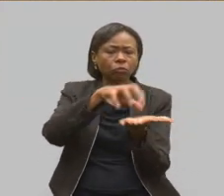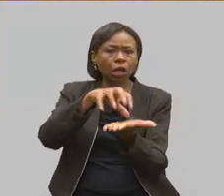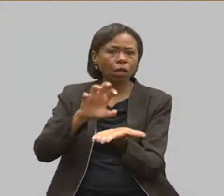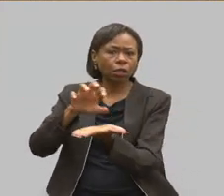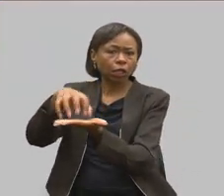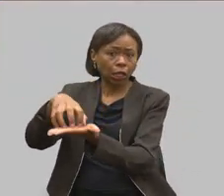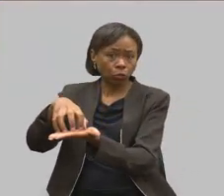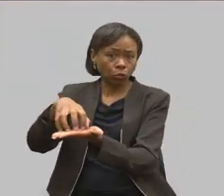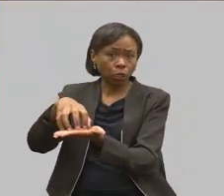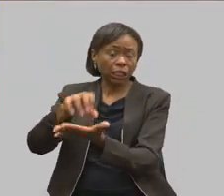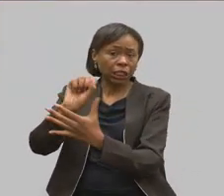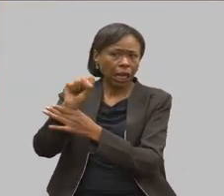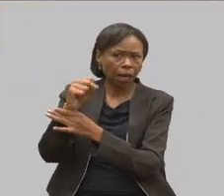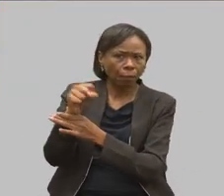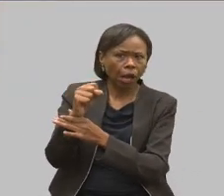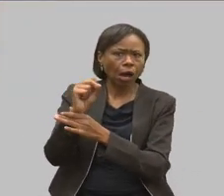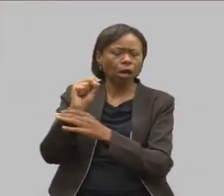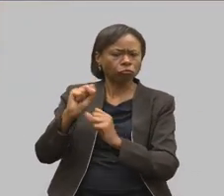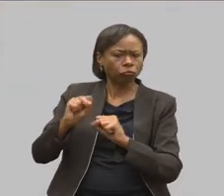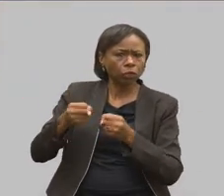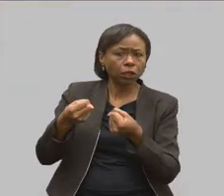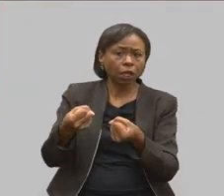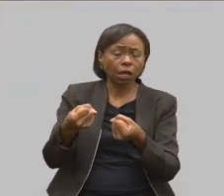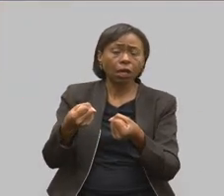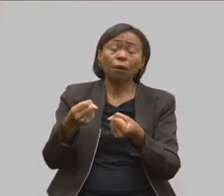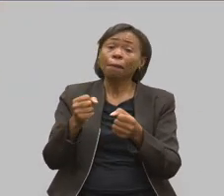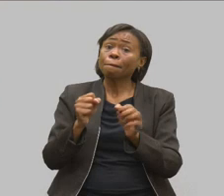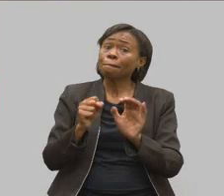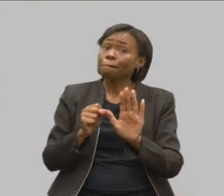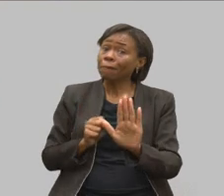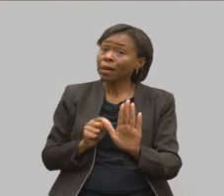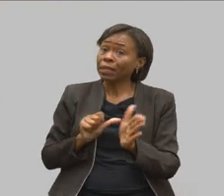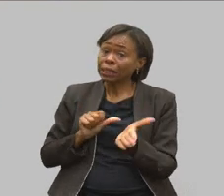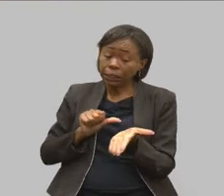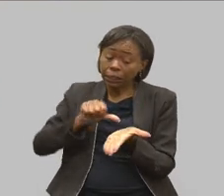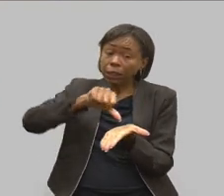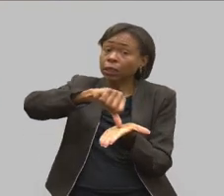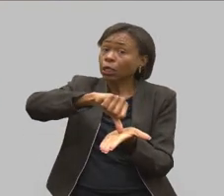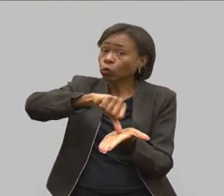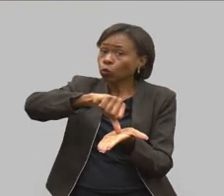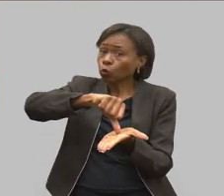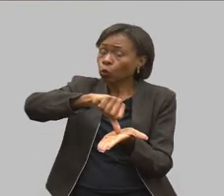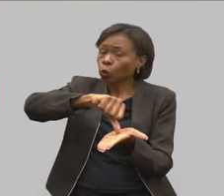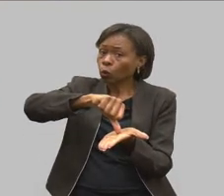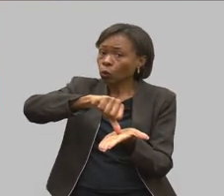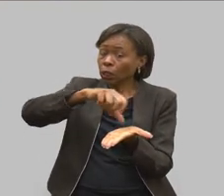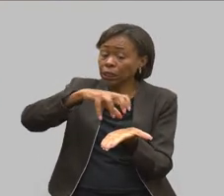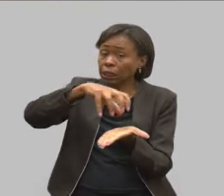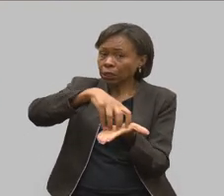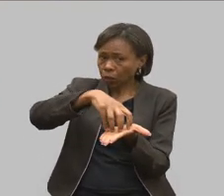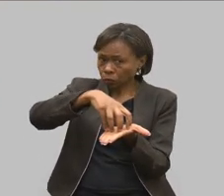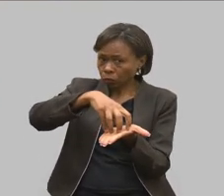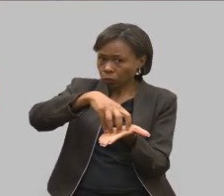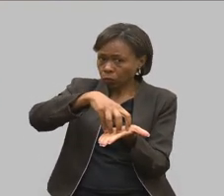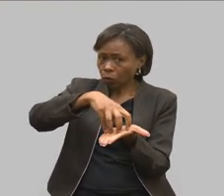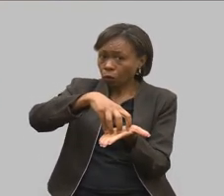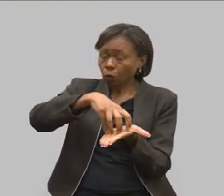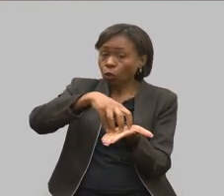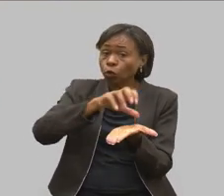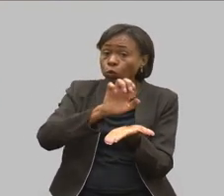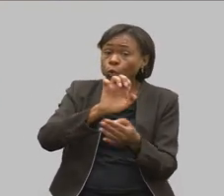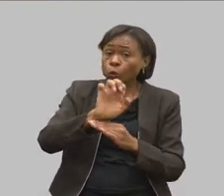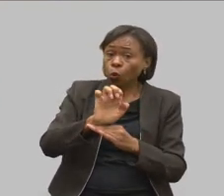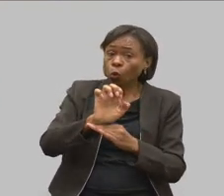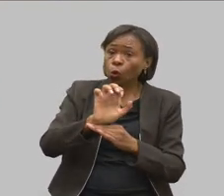reabilitação mas de centros de reabilitação pelos quatro cantos deste estado